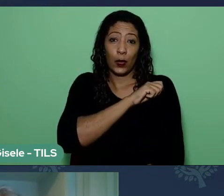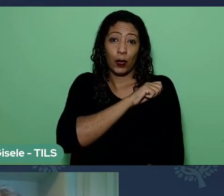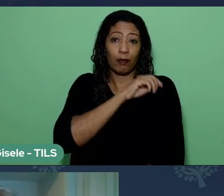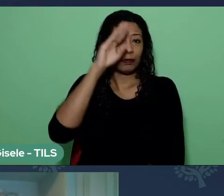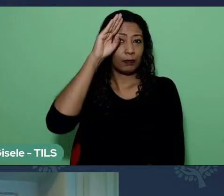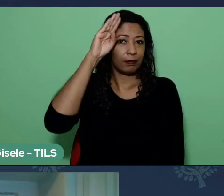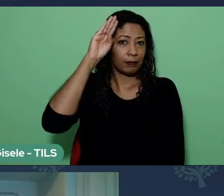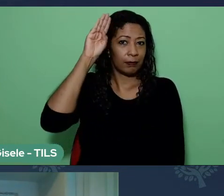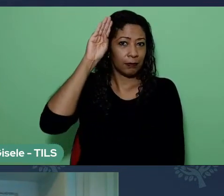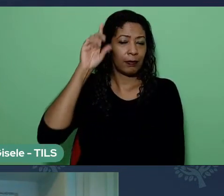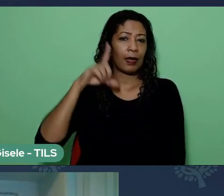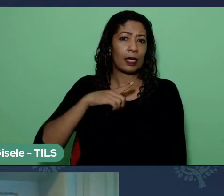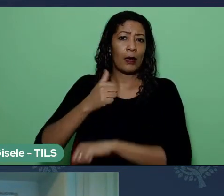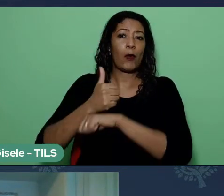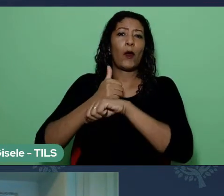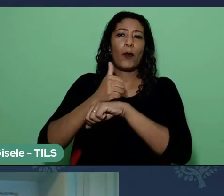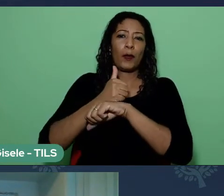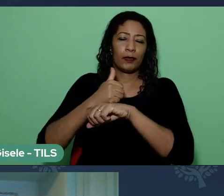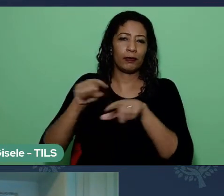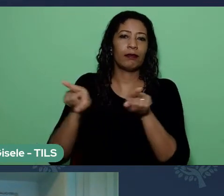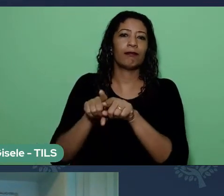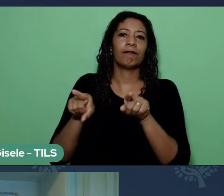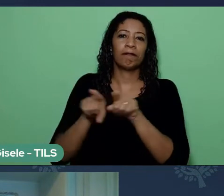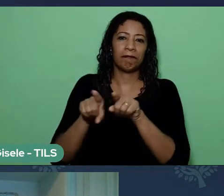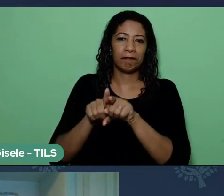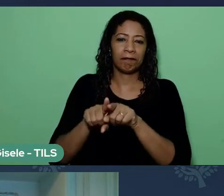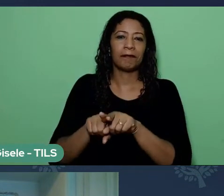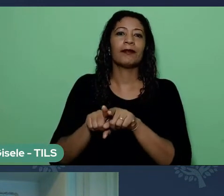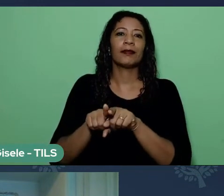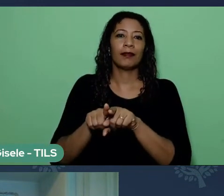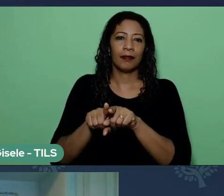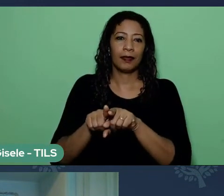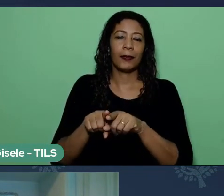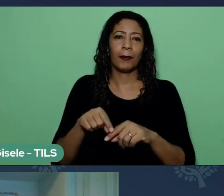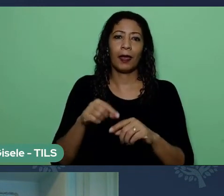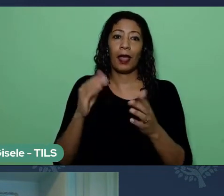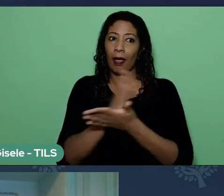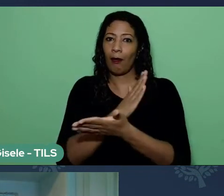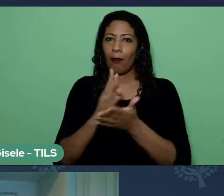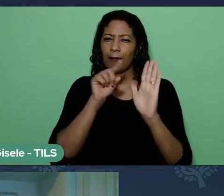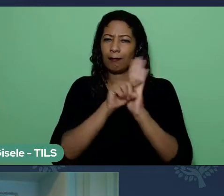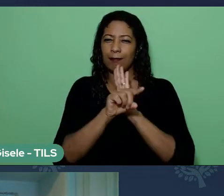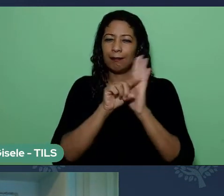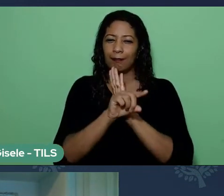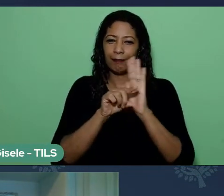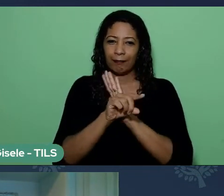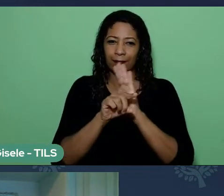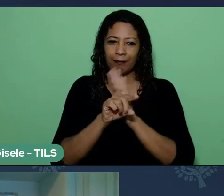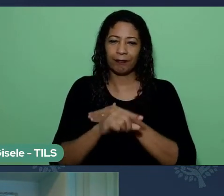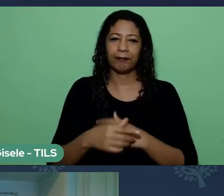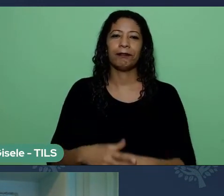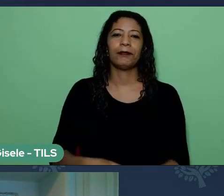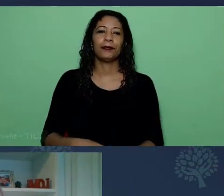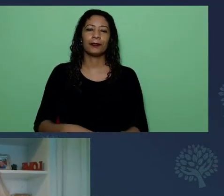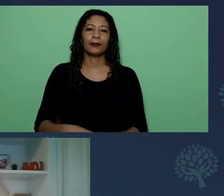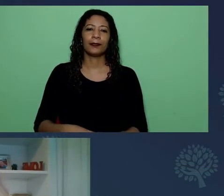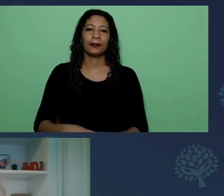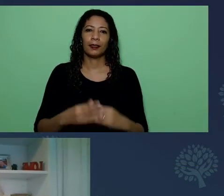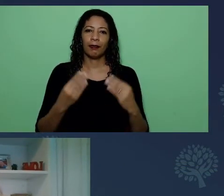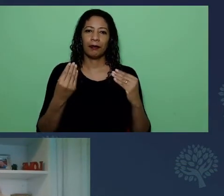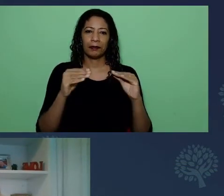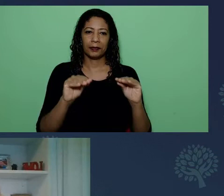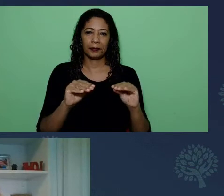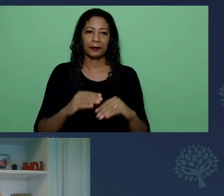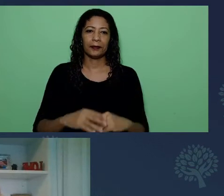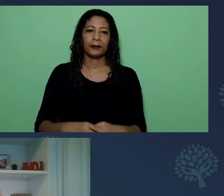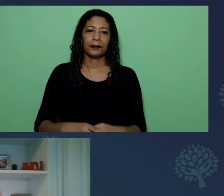eu pude acompanhar aqui no chat, né? Vi que alguns fizeram algumas perguntas que o Gabriel deve já colocar, né?